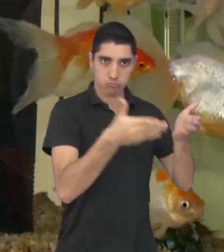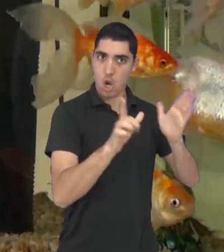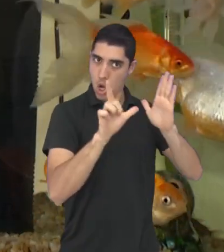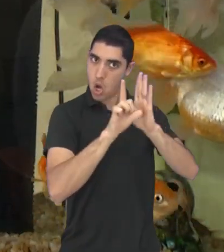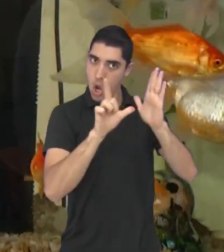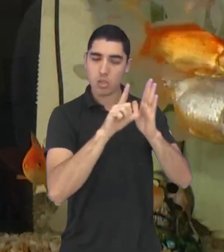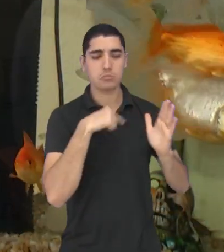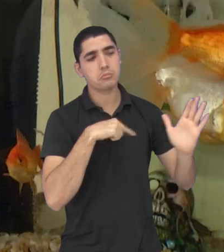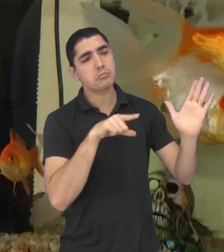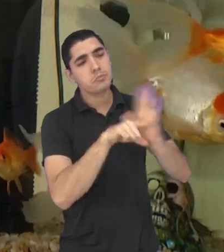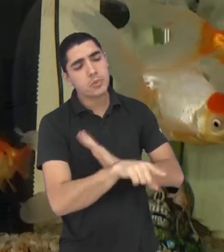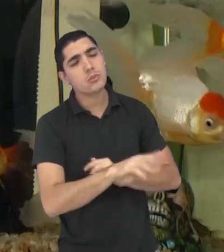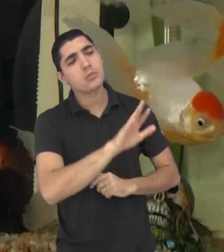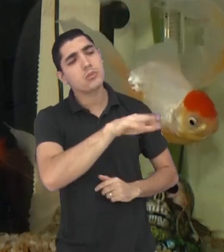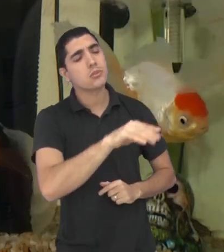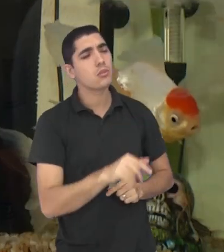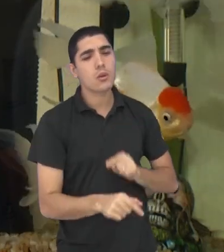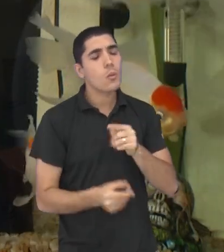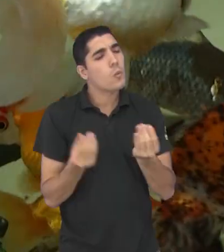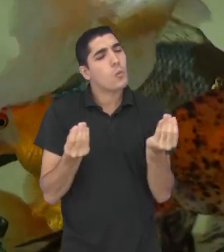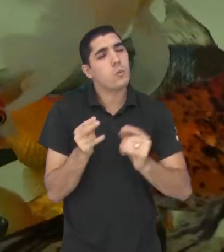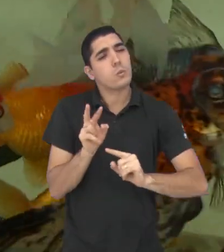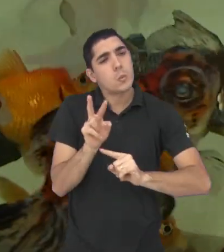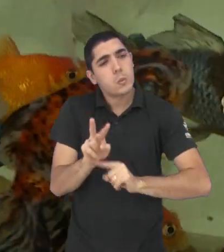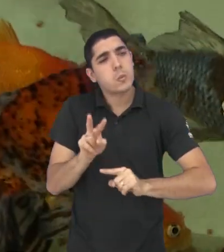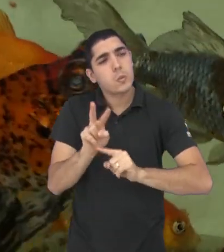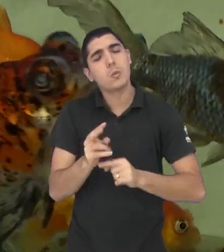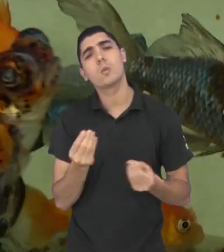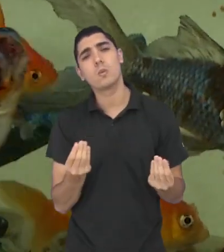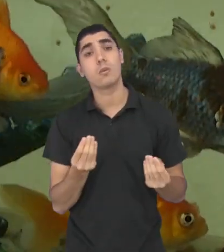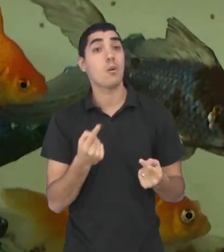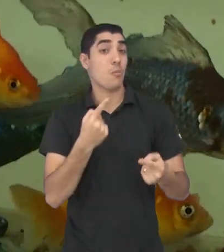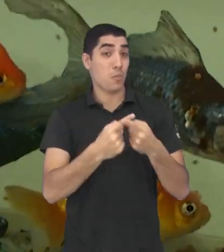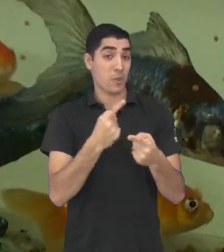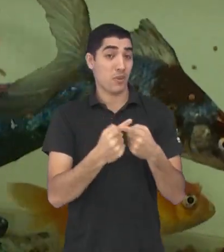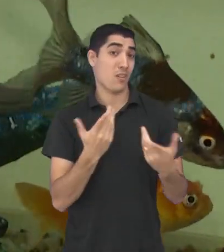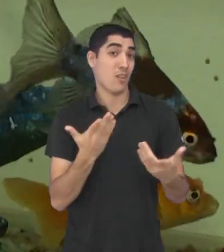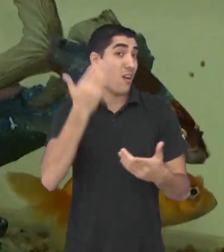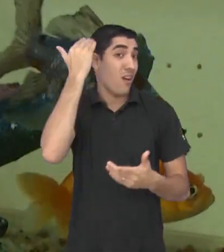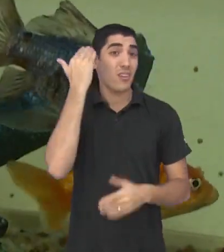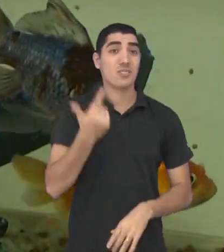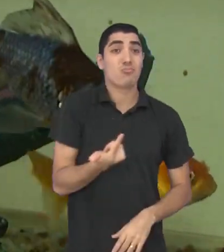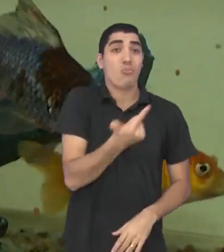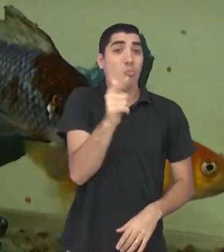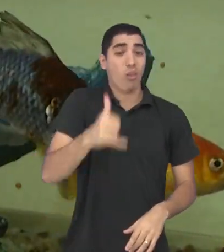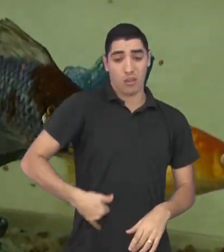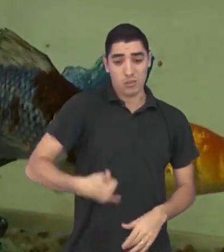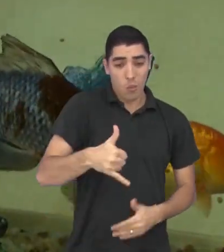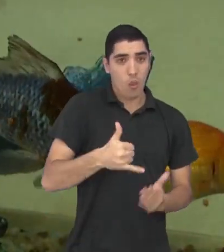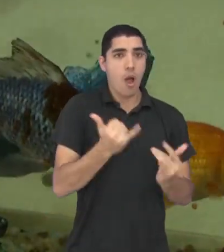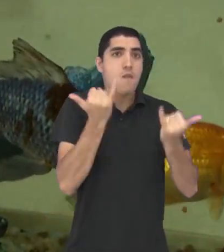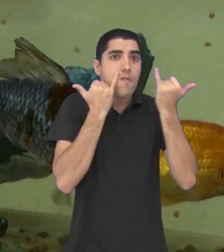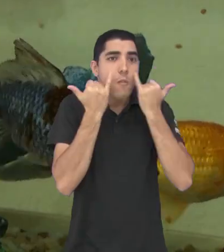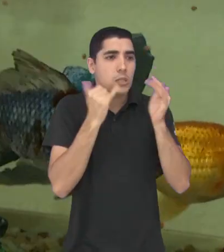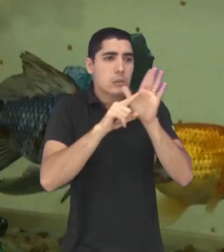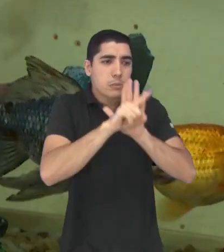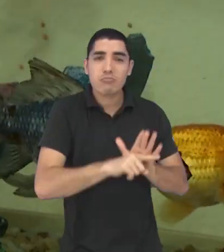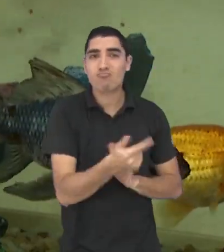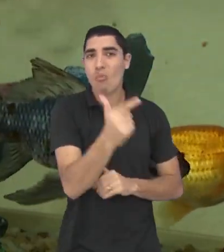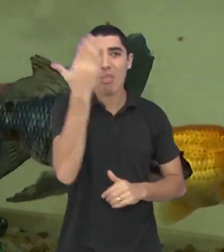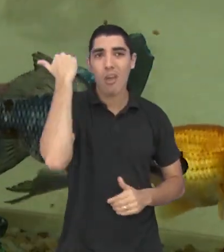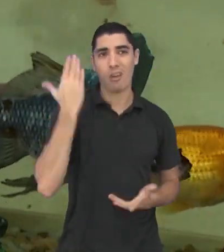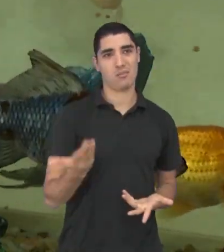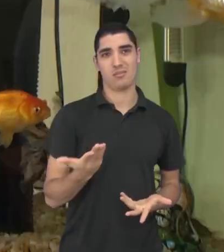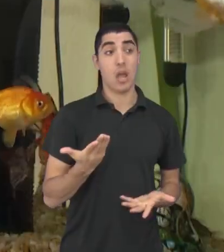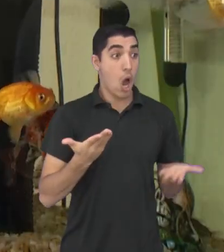nas lojas, eu perguntava o que eu tinha que fazer, como deveria, porque naquela época a gente não tinha celular como hoje, né? Sim. Então, aí eu fui